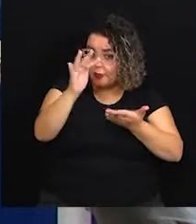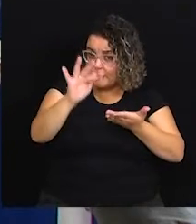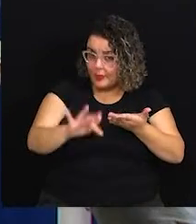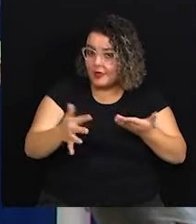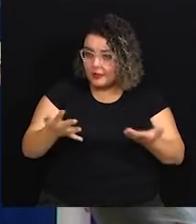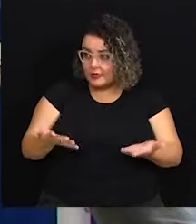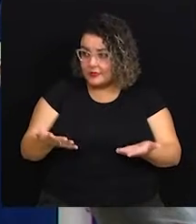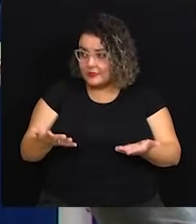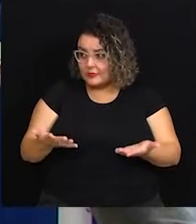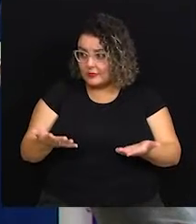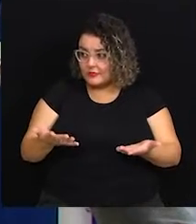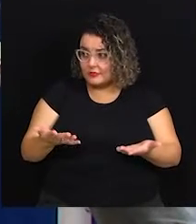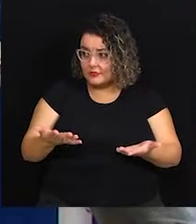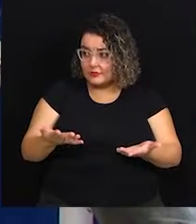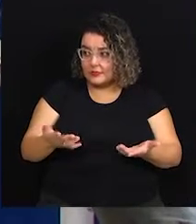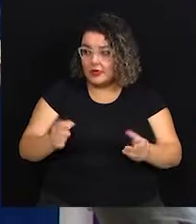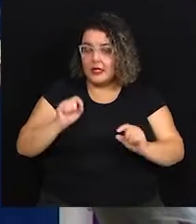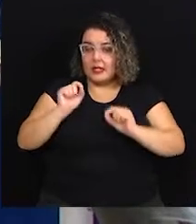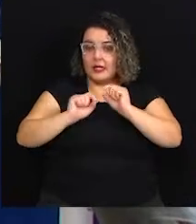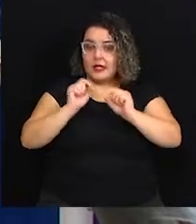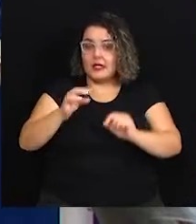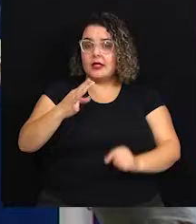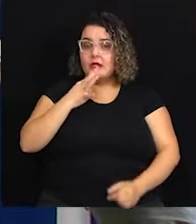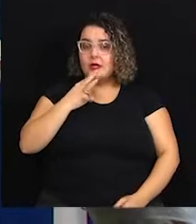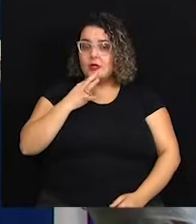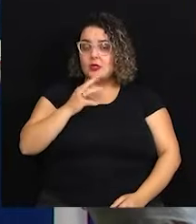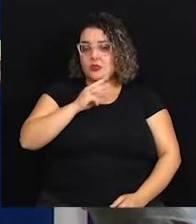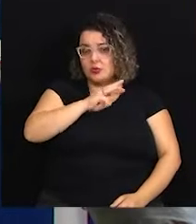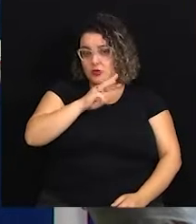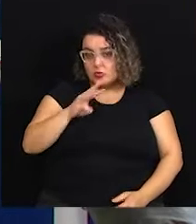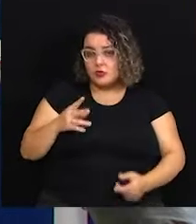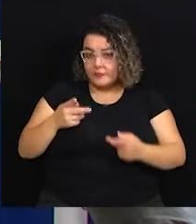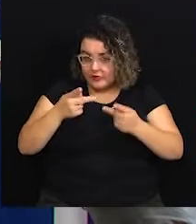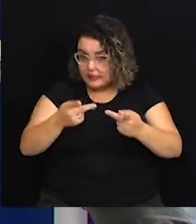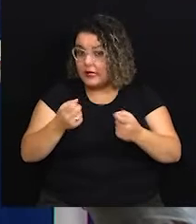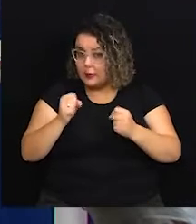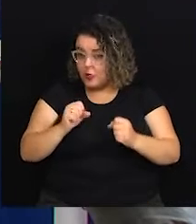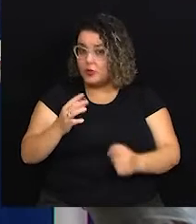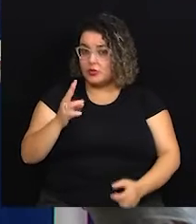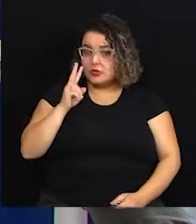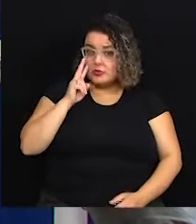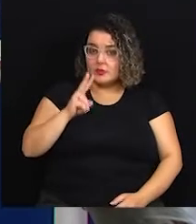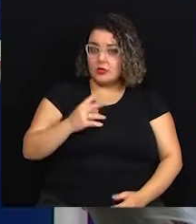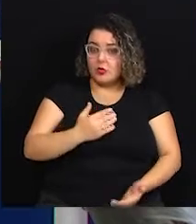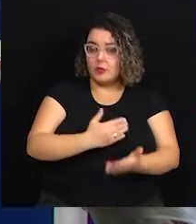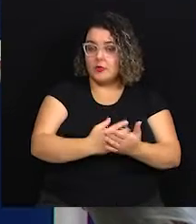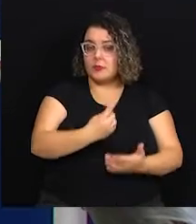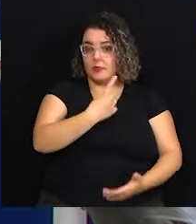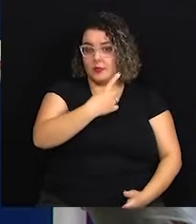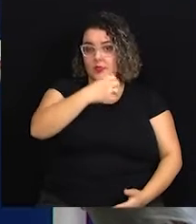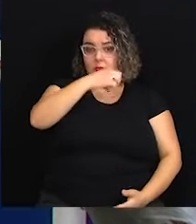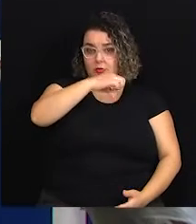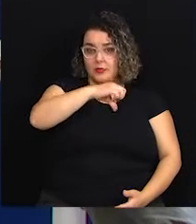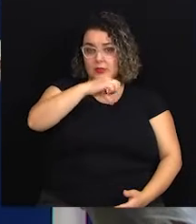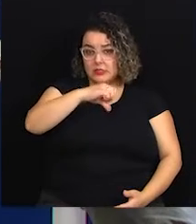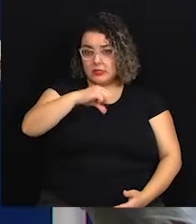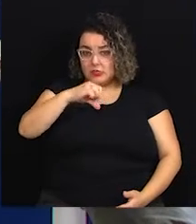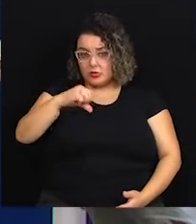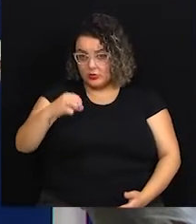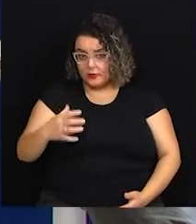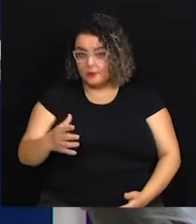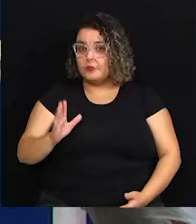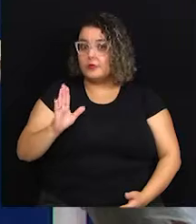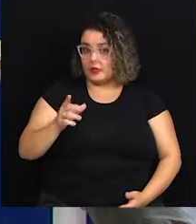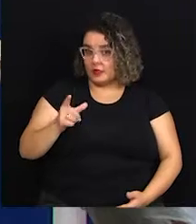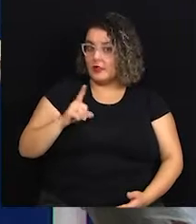fim. Sim. Quem conhecer o site, quem visitar o site, pode ver que a história começou lá em 1999, né? Já tem